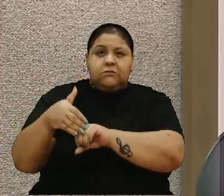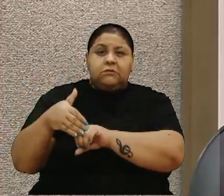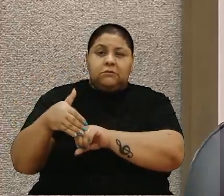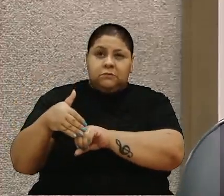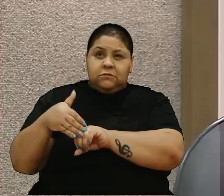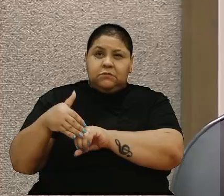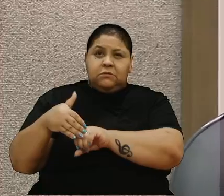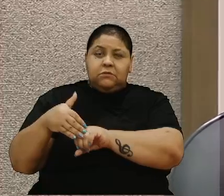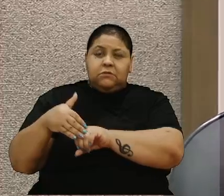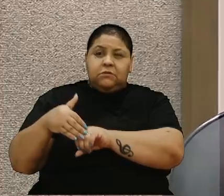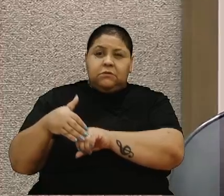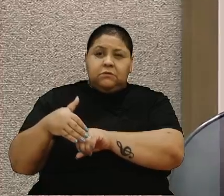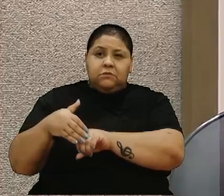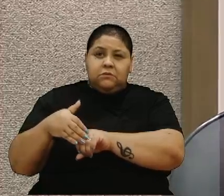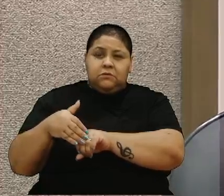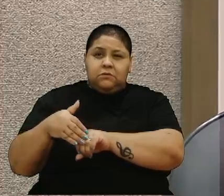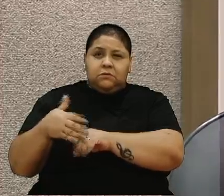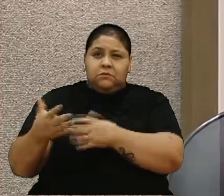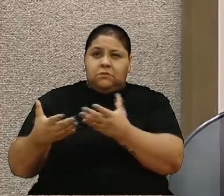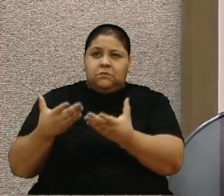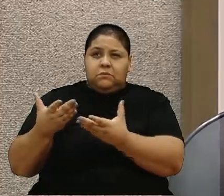motocross,